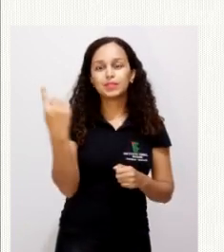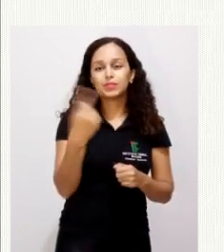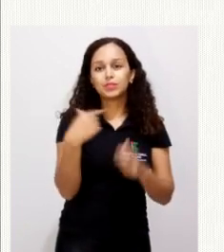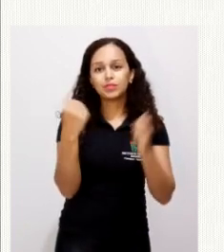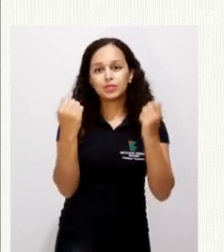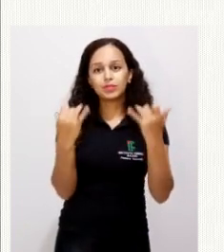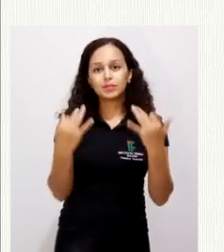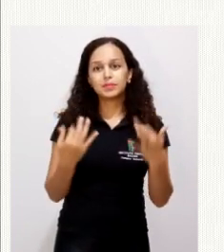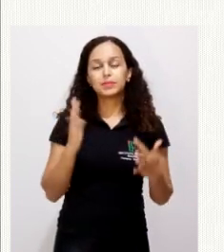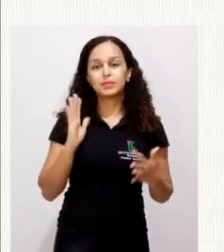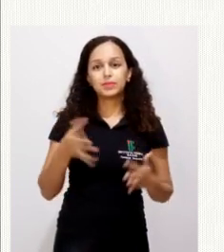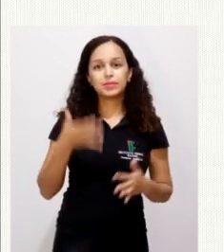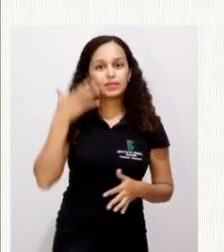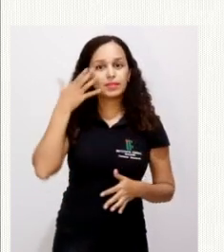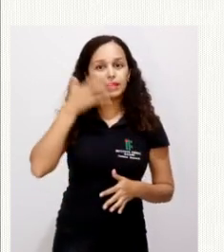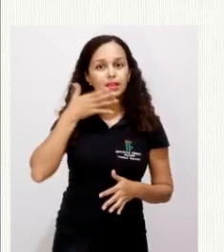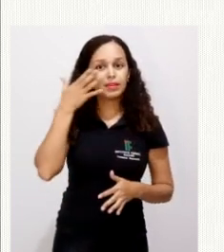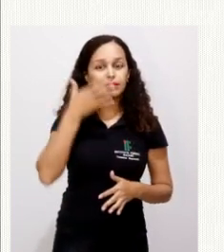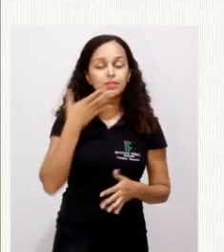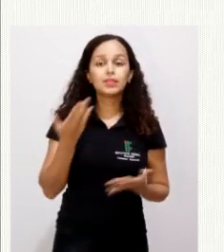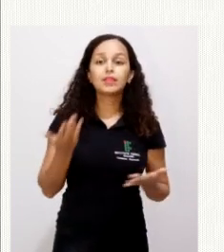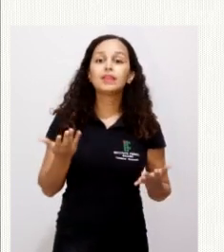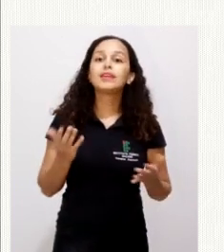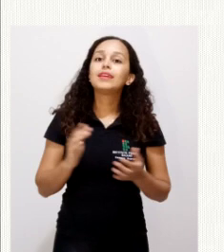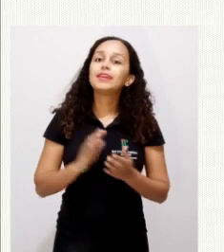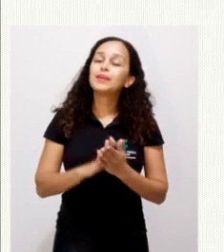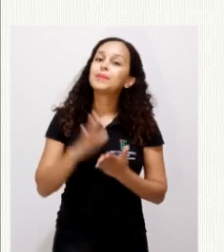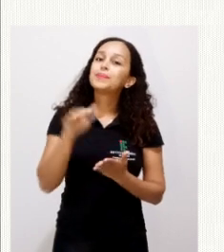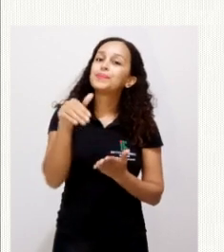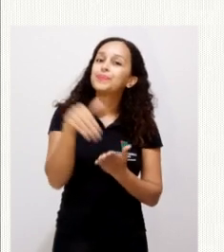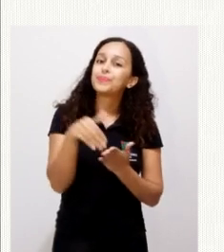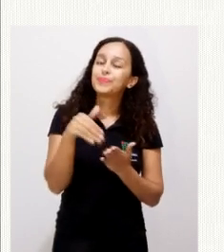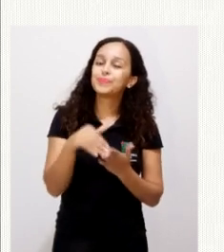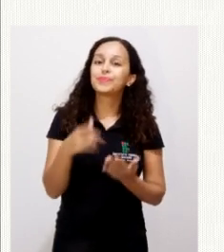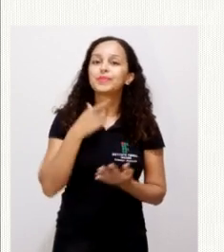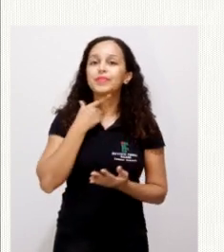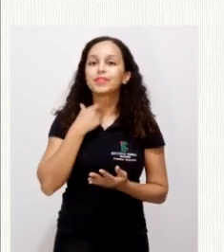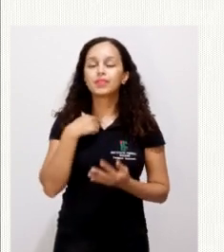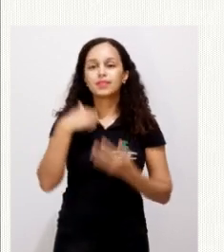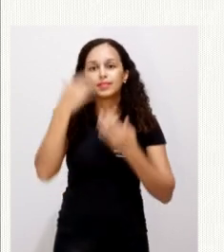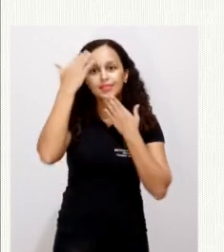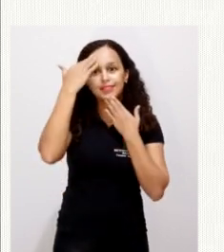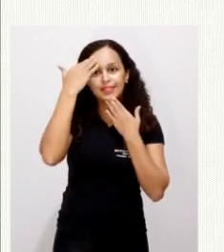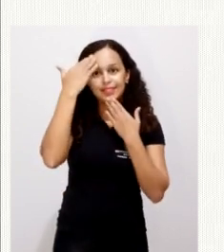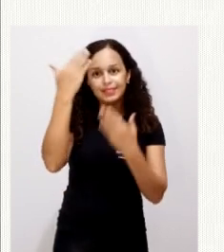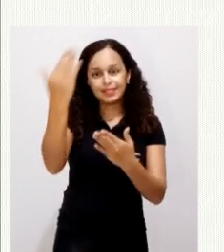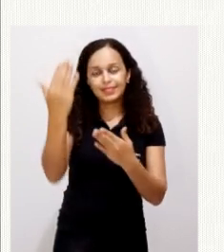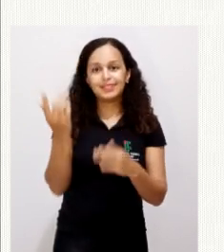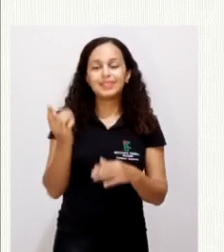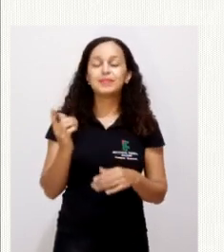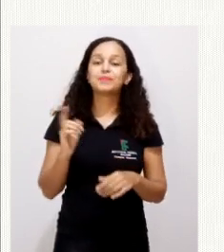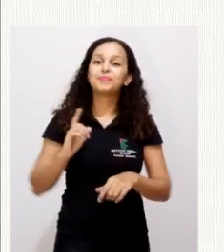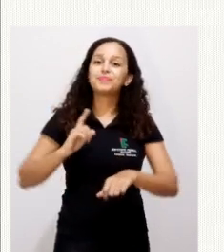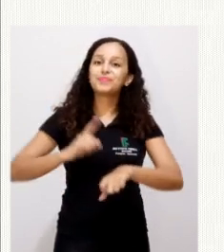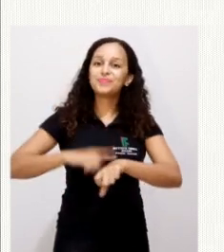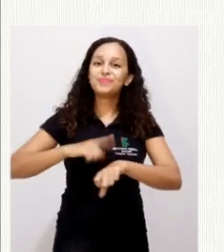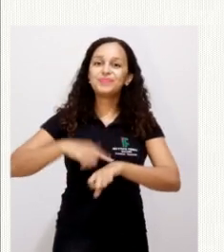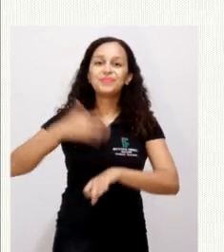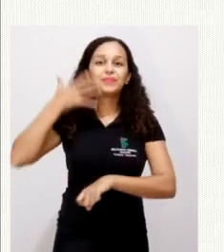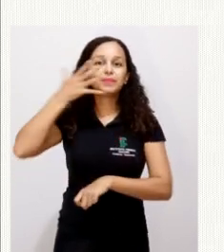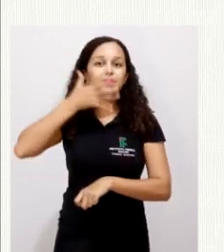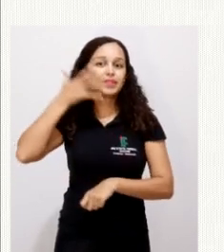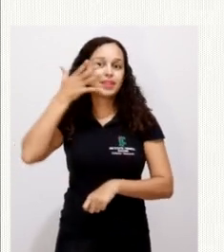mencionou durante essa palestra. E para concluir, eu quero agradecer, né, por esse tempo aqui de palestra. Deixo aqui